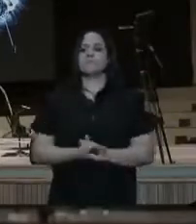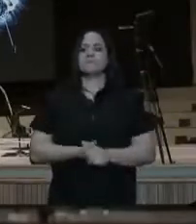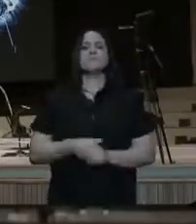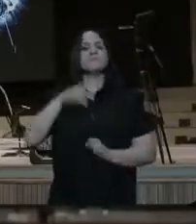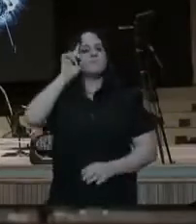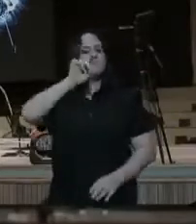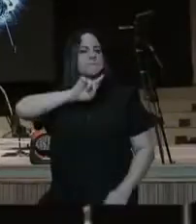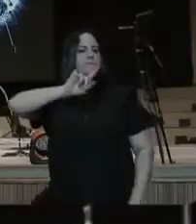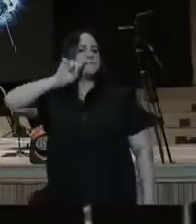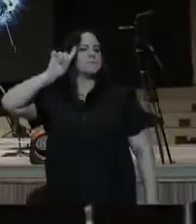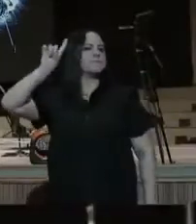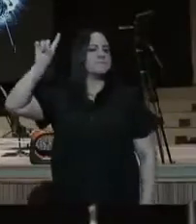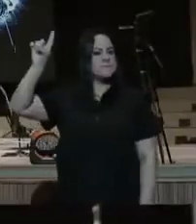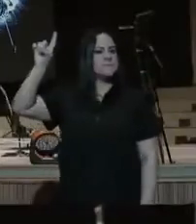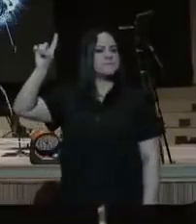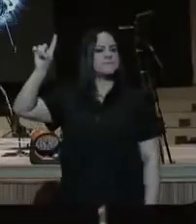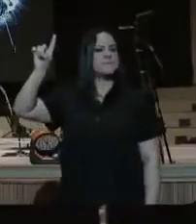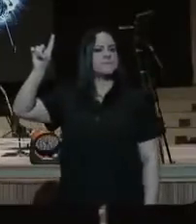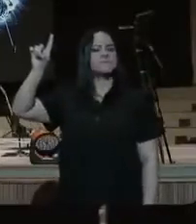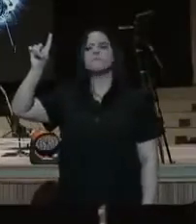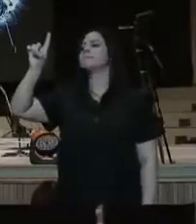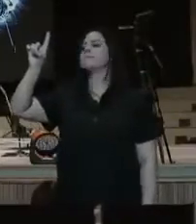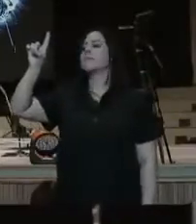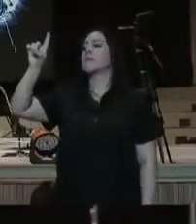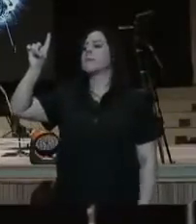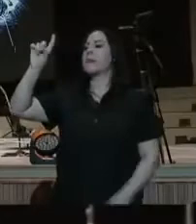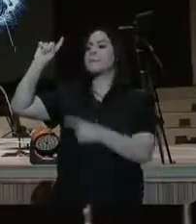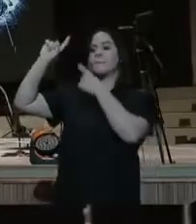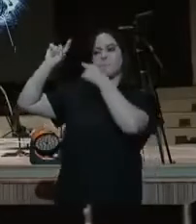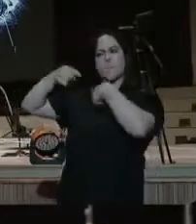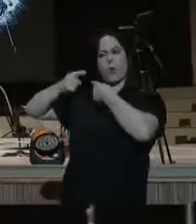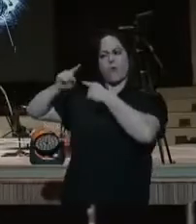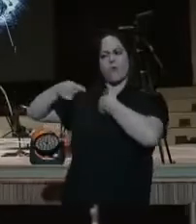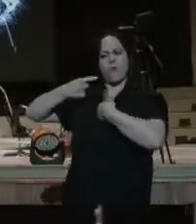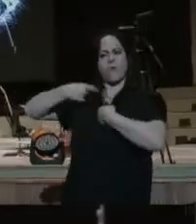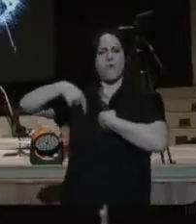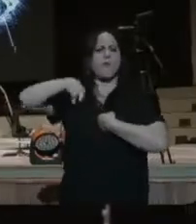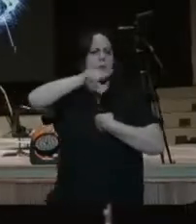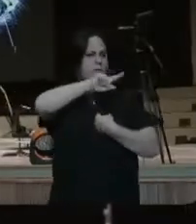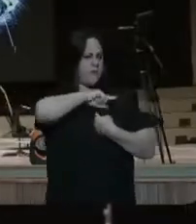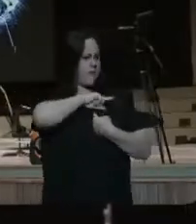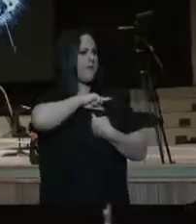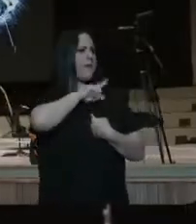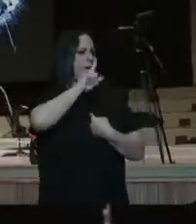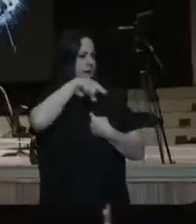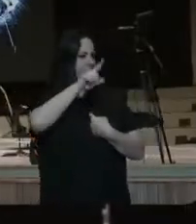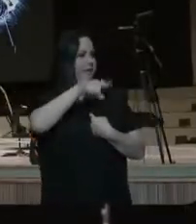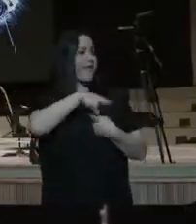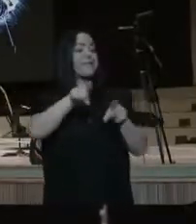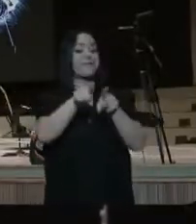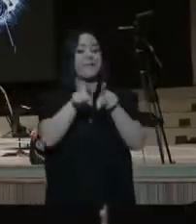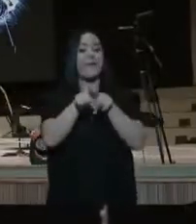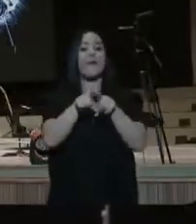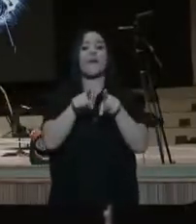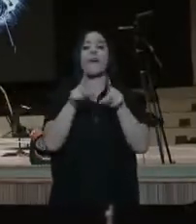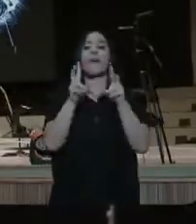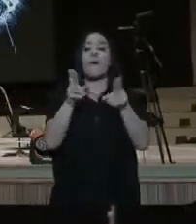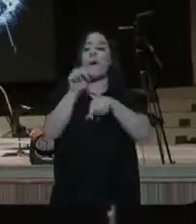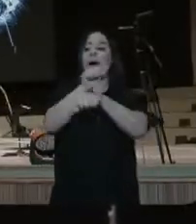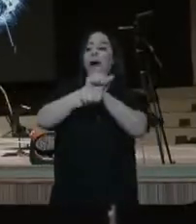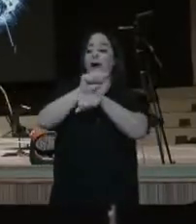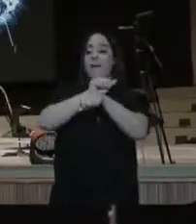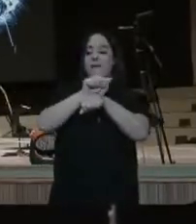provoca deus é um provocador nesse sentido é o que ele faz com abraão ao